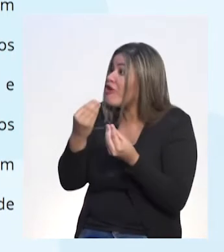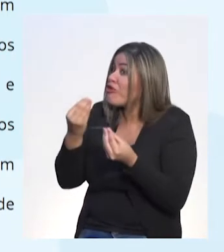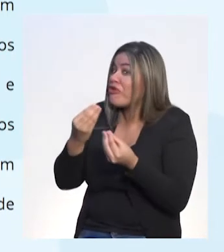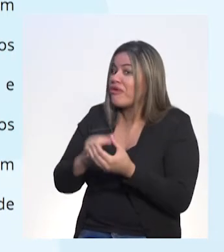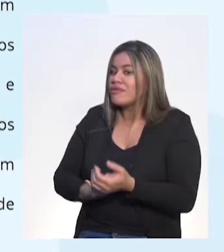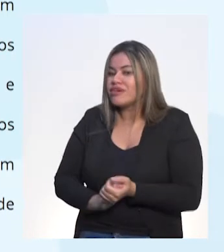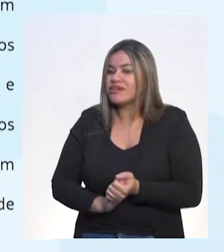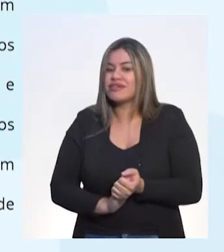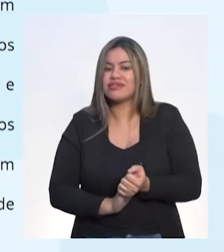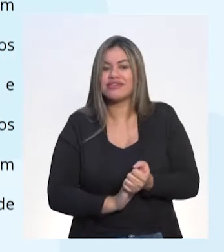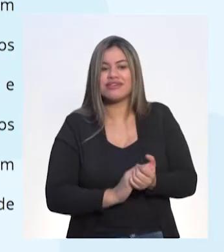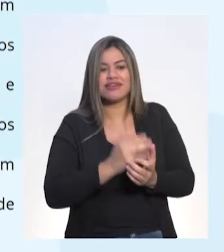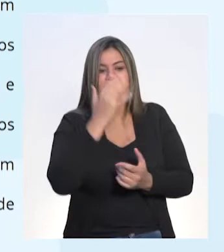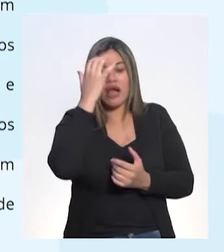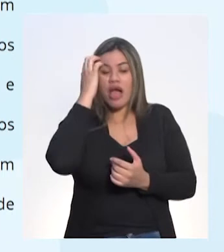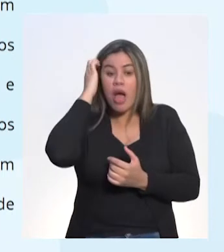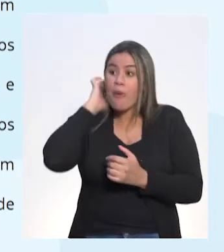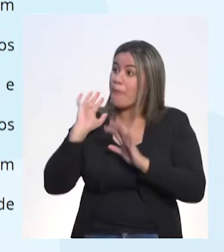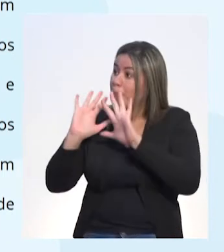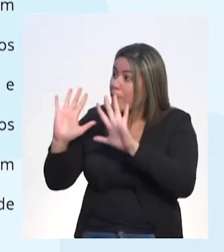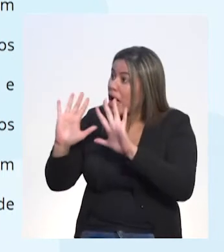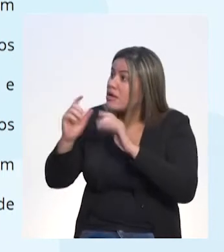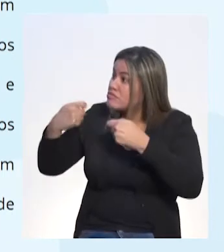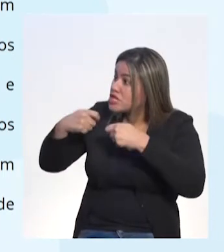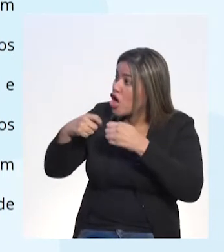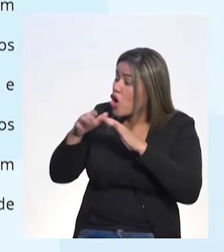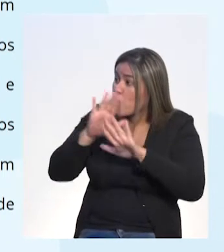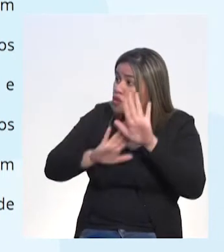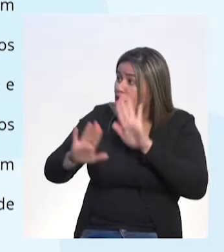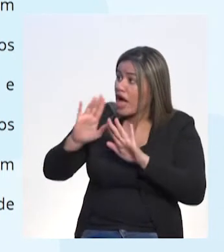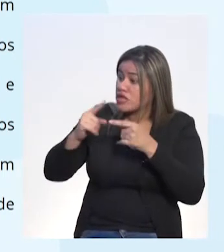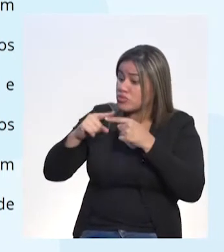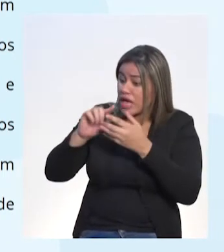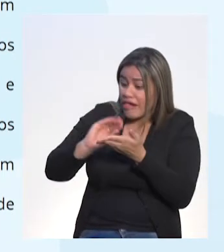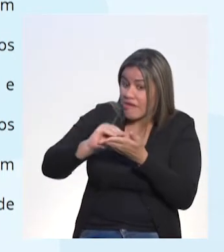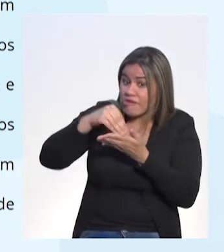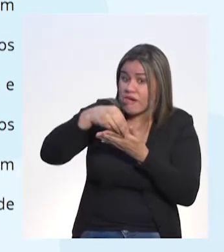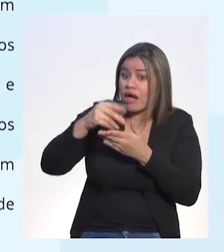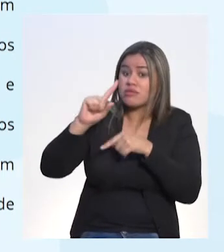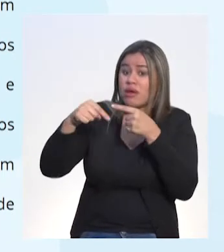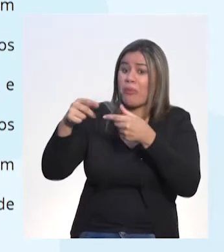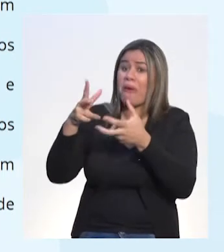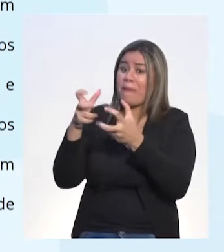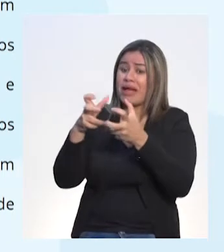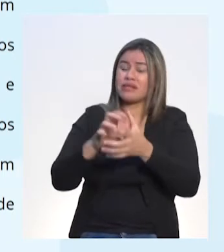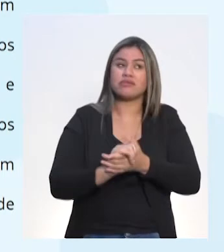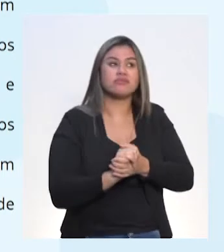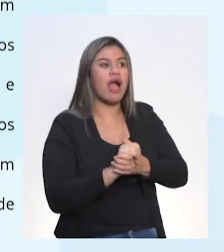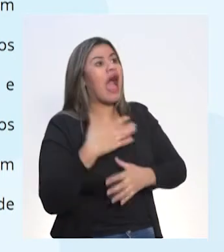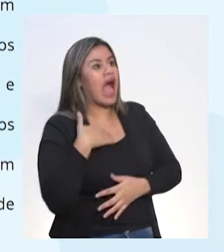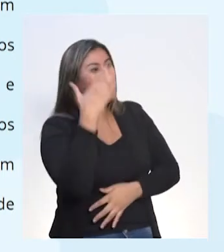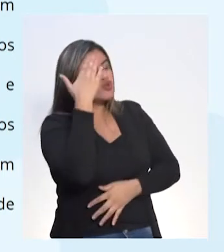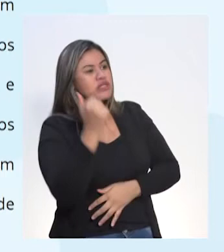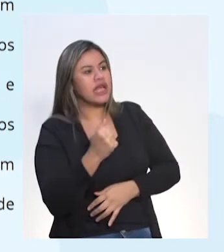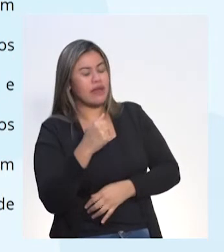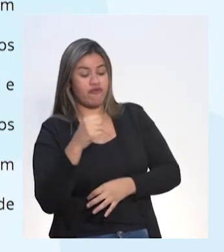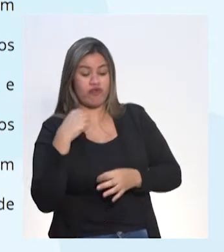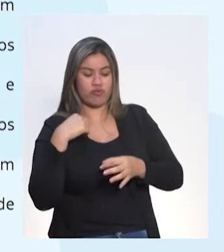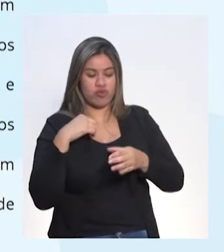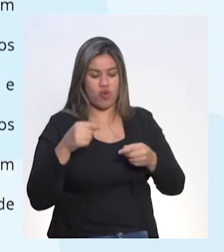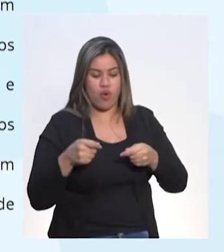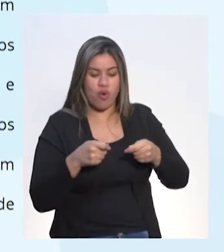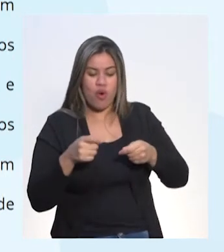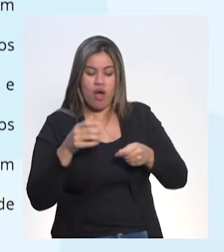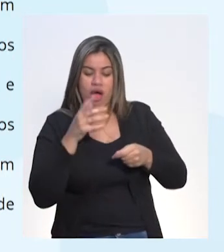horas. Mas temos que abrir com cuidado, ou vão perceber que alguém buliu aí. Já sei. Vamos para o bico da chaleira. O